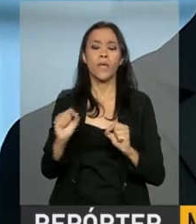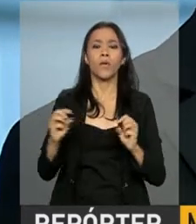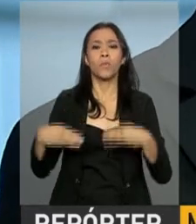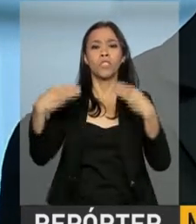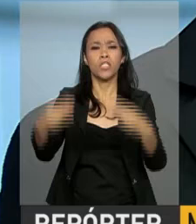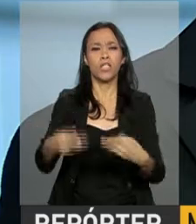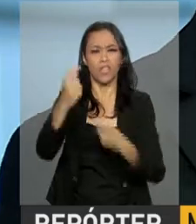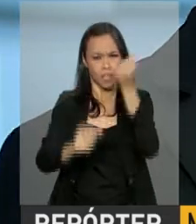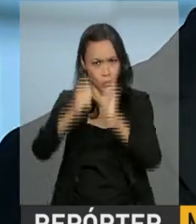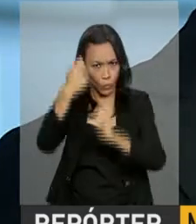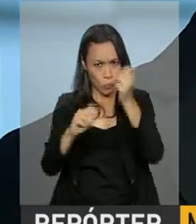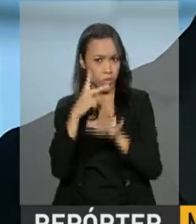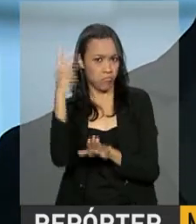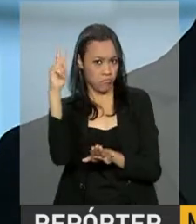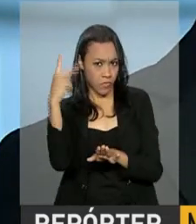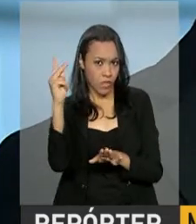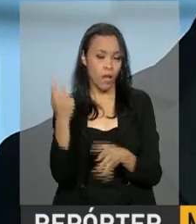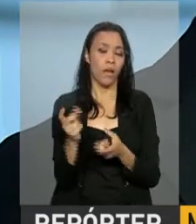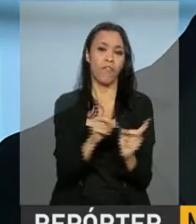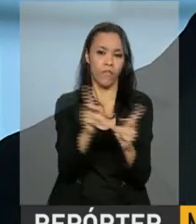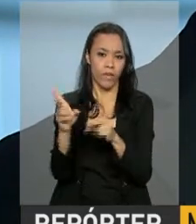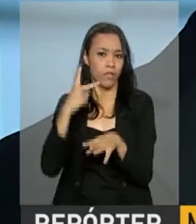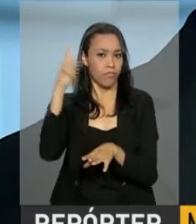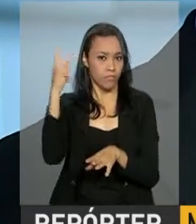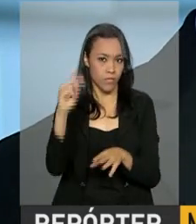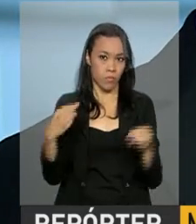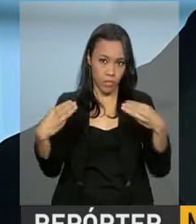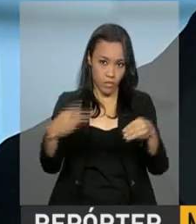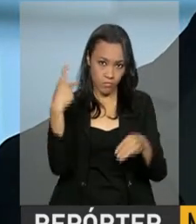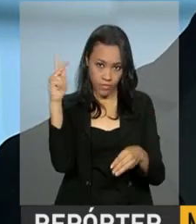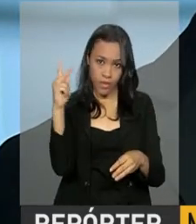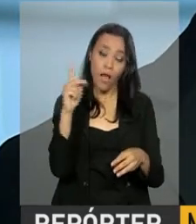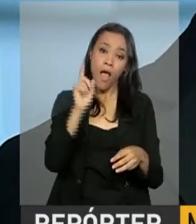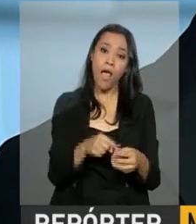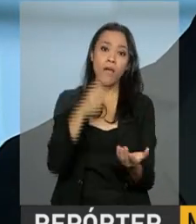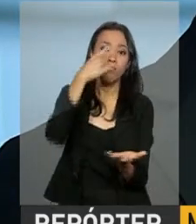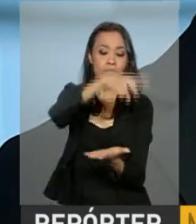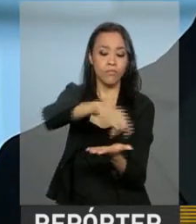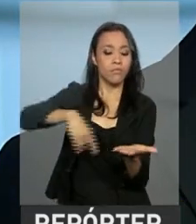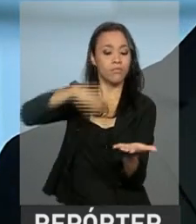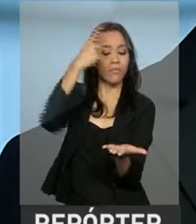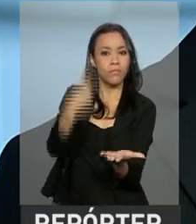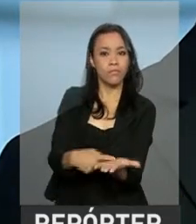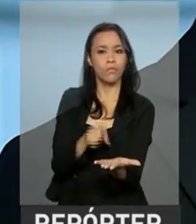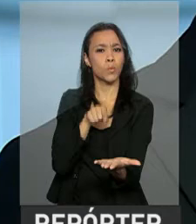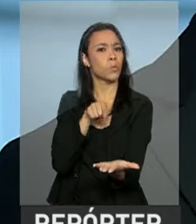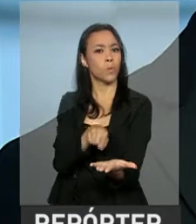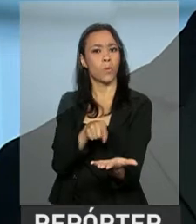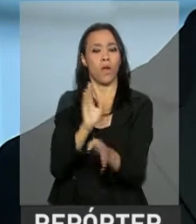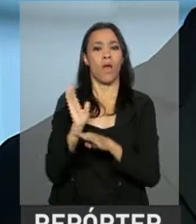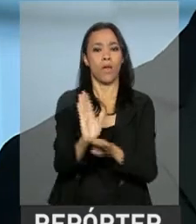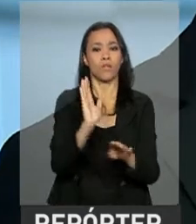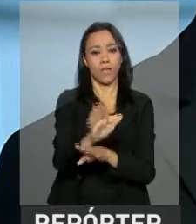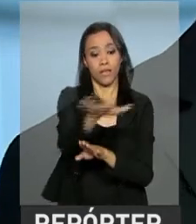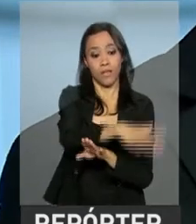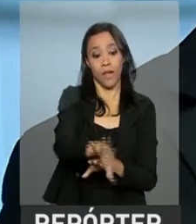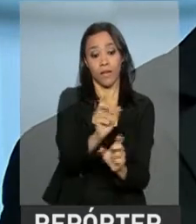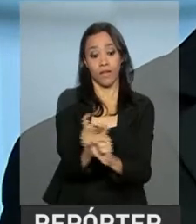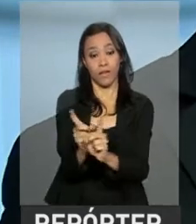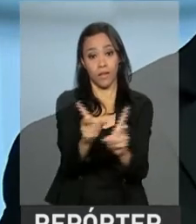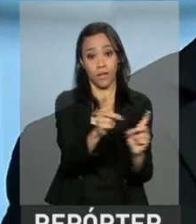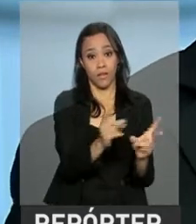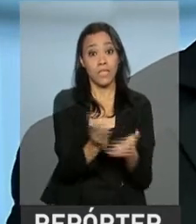Ministério de comércio da China que é o memorando de entendimento para a cooperação na área de serviços